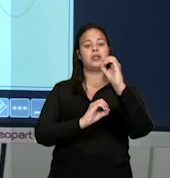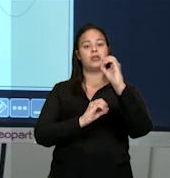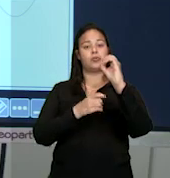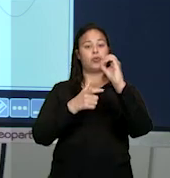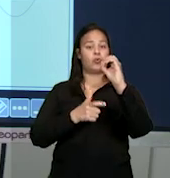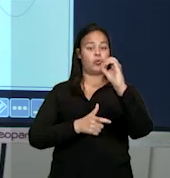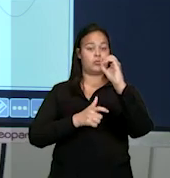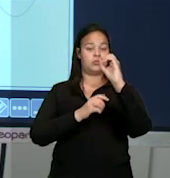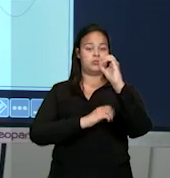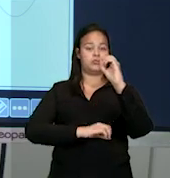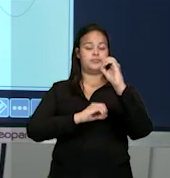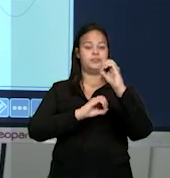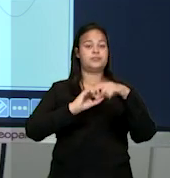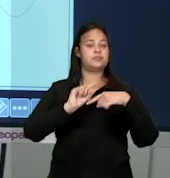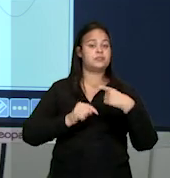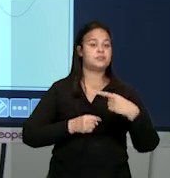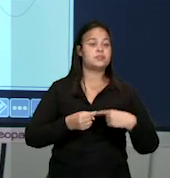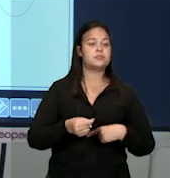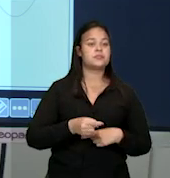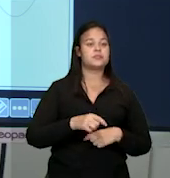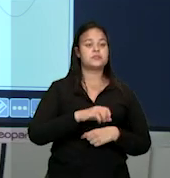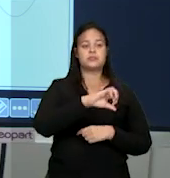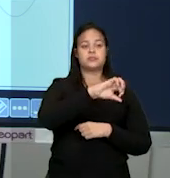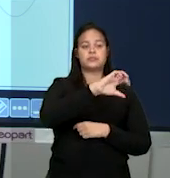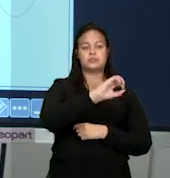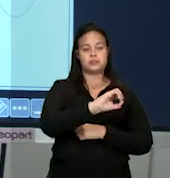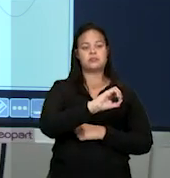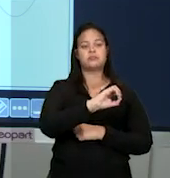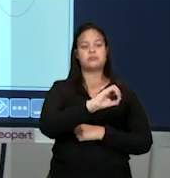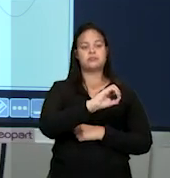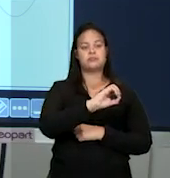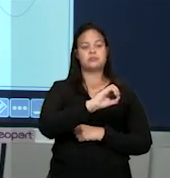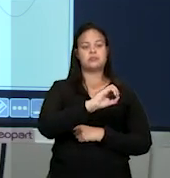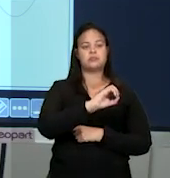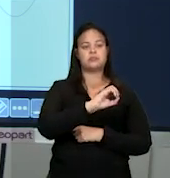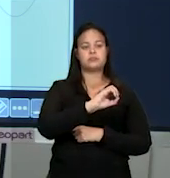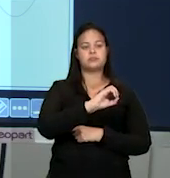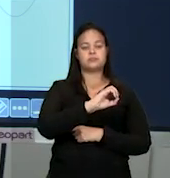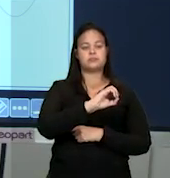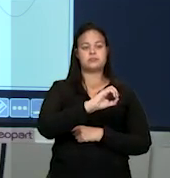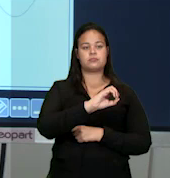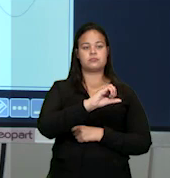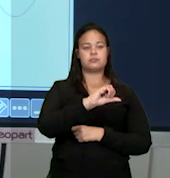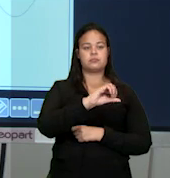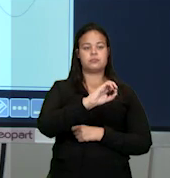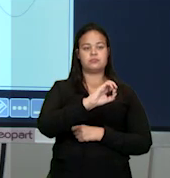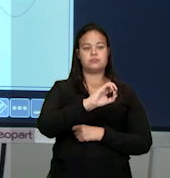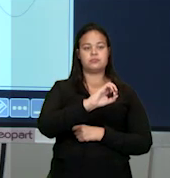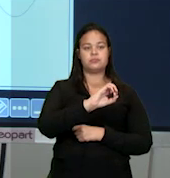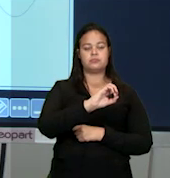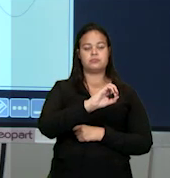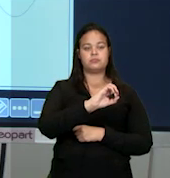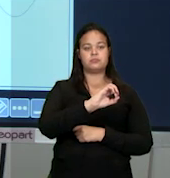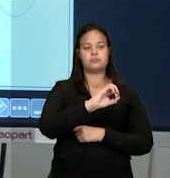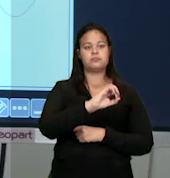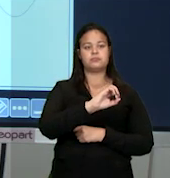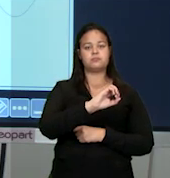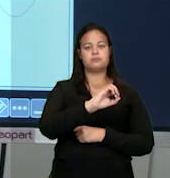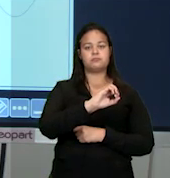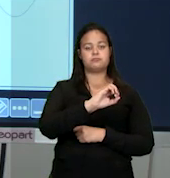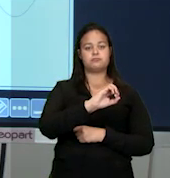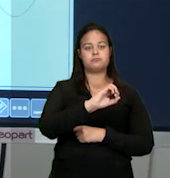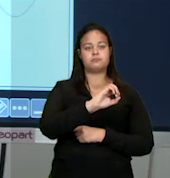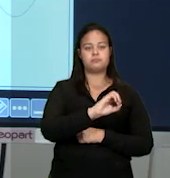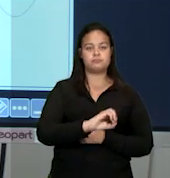é? Depois eu vou pegar o 90 aqui, ó. 90, que está aqui, eu vou ligar com 1,